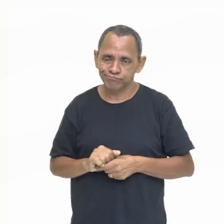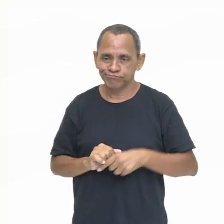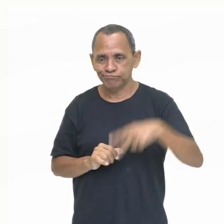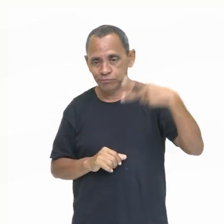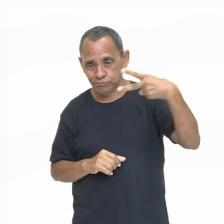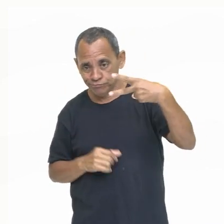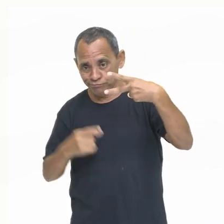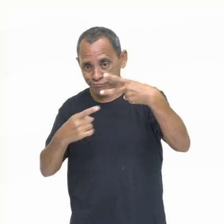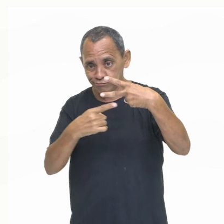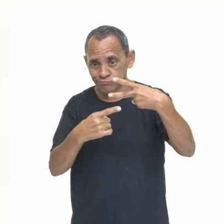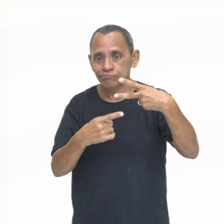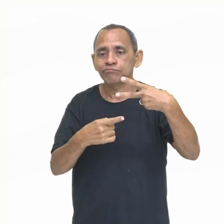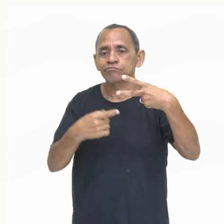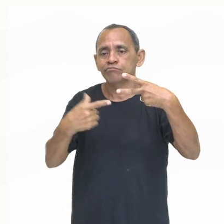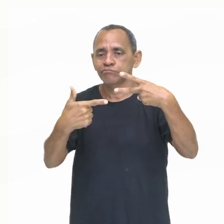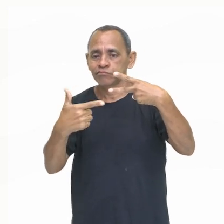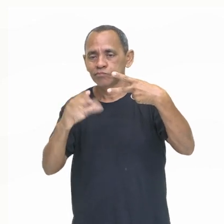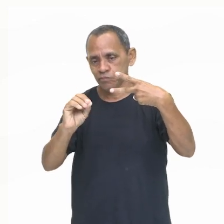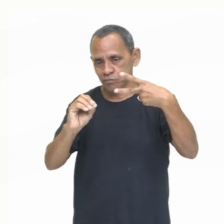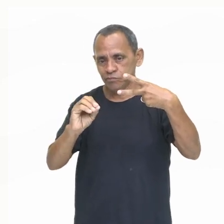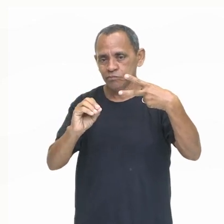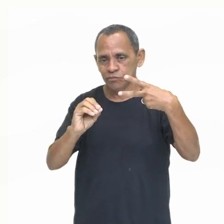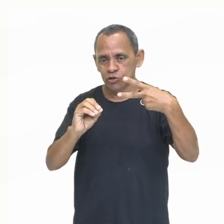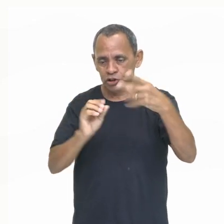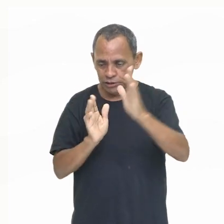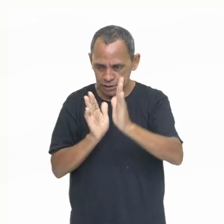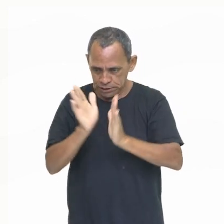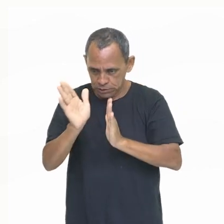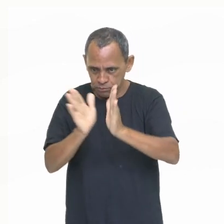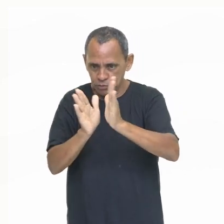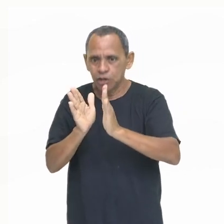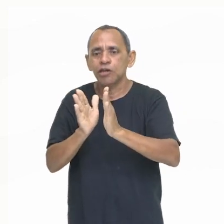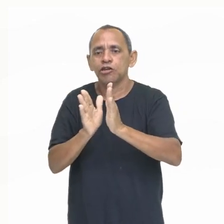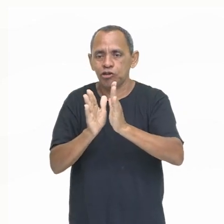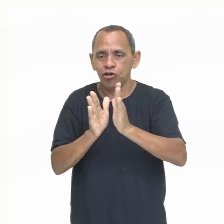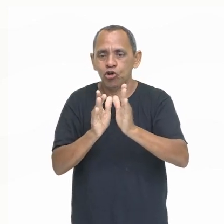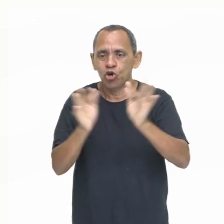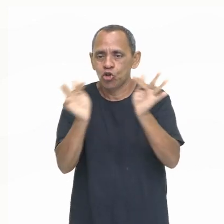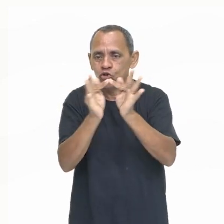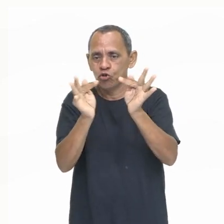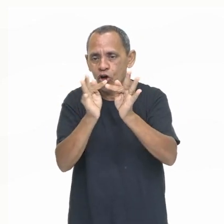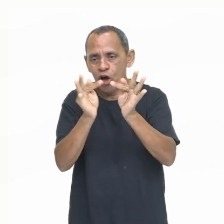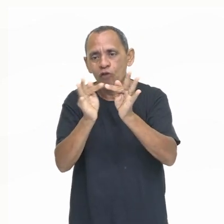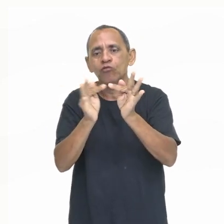Então, nesse intervalo, essa nossa função ela será decrescente.